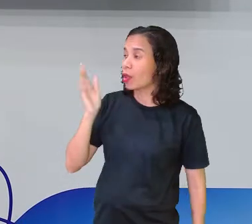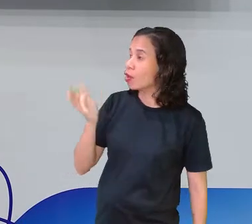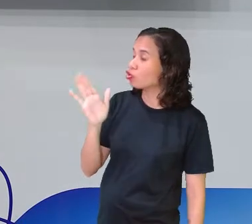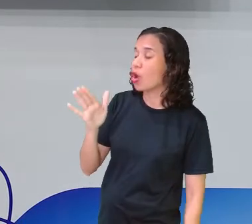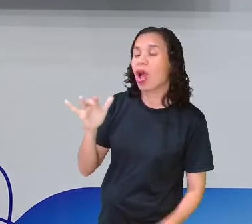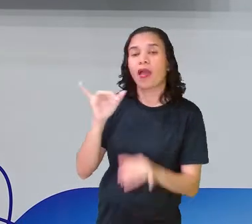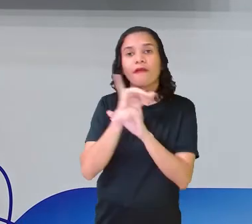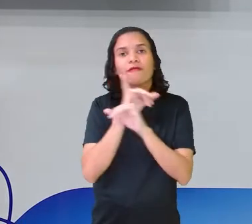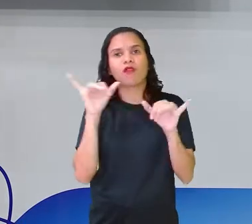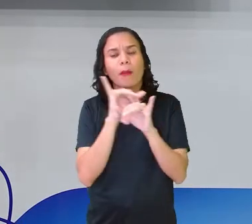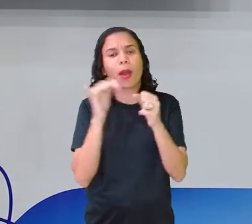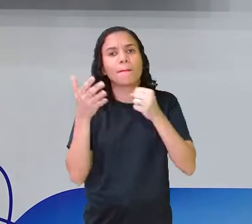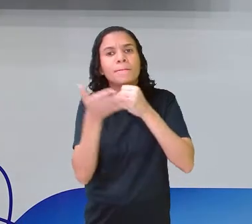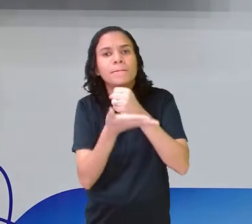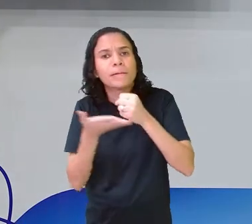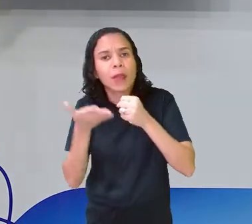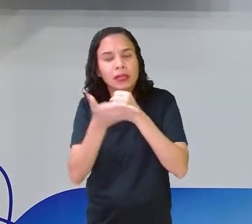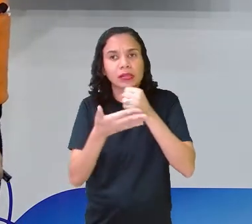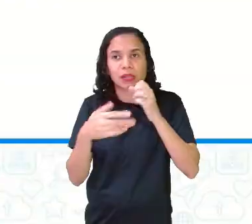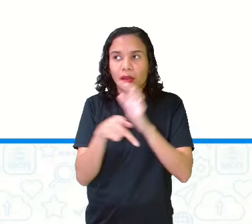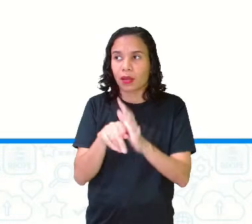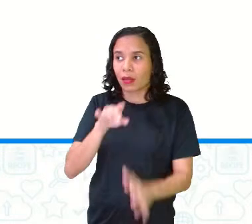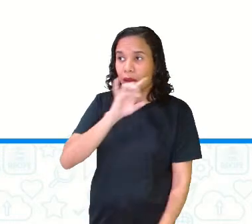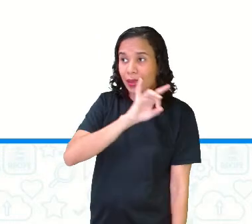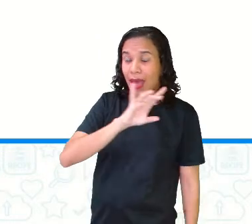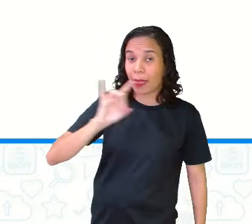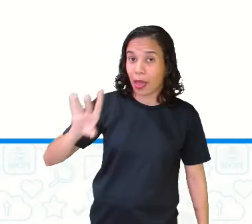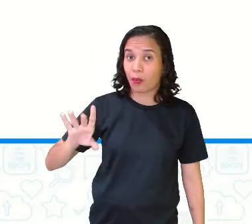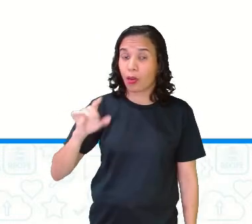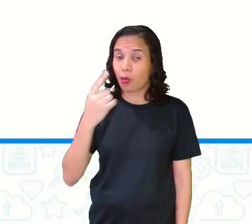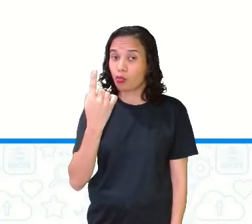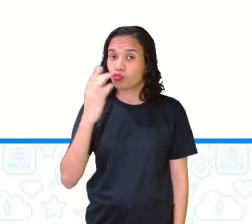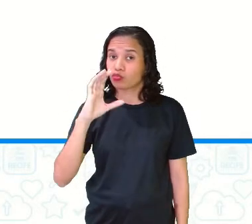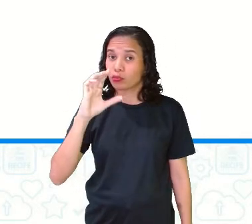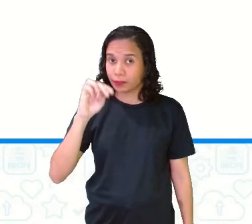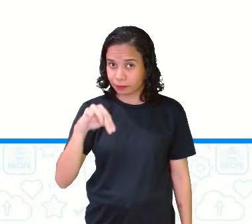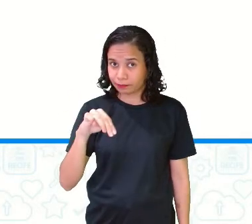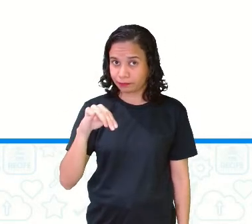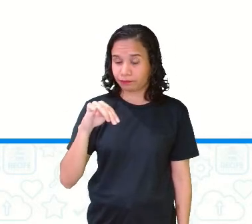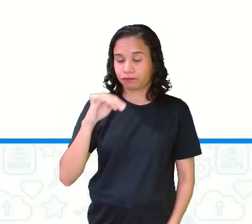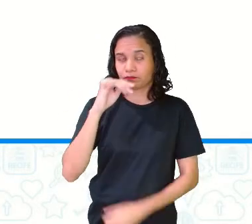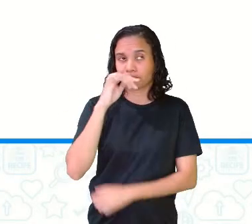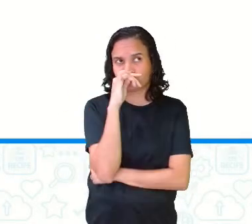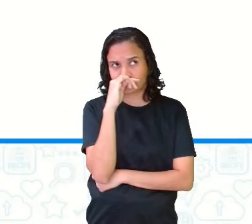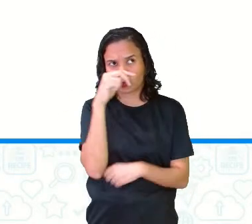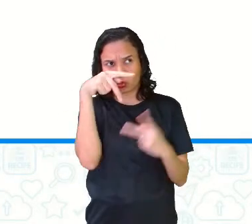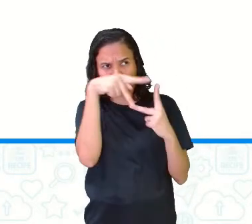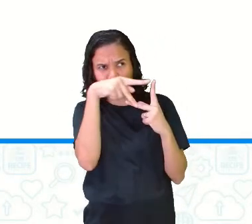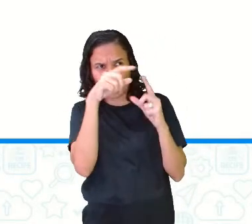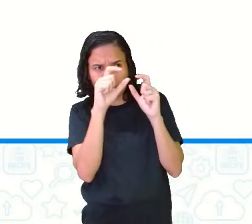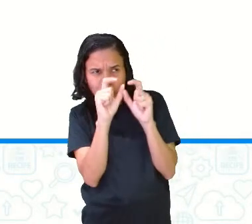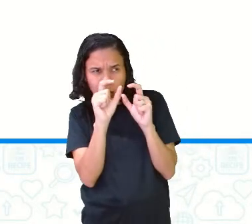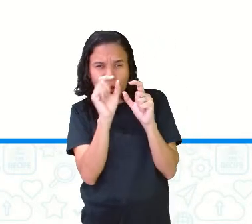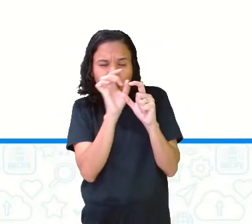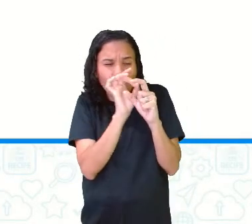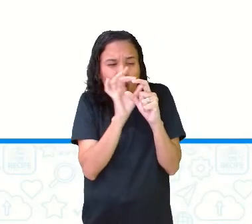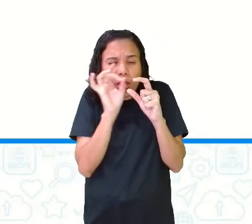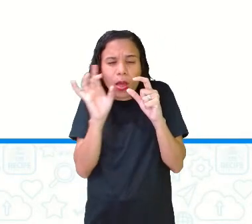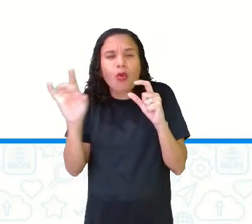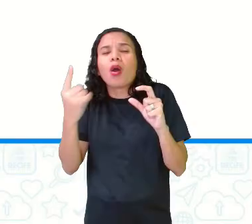uma informação básica, onde cada lado corresponde a 1 centímetro. É como se